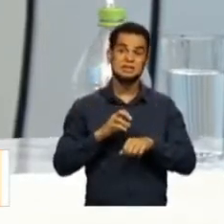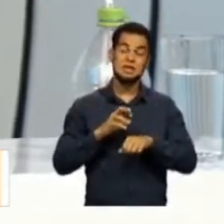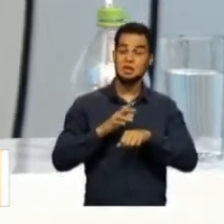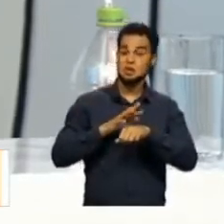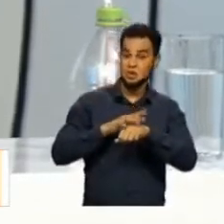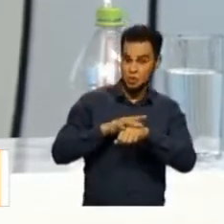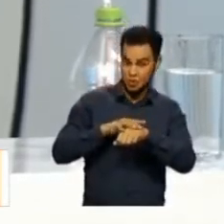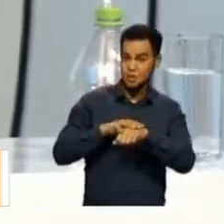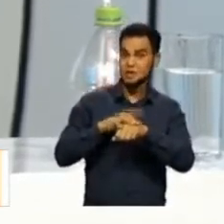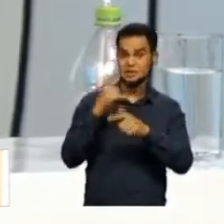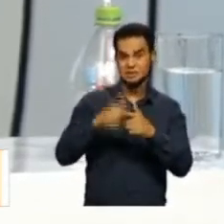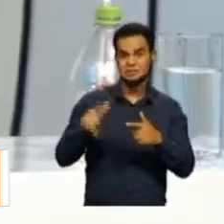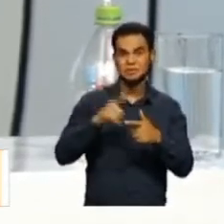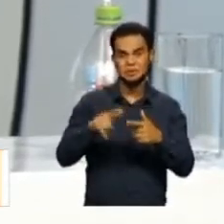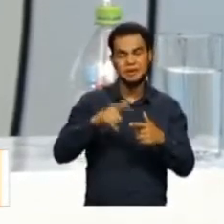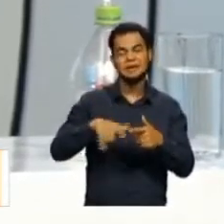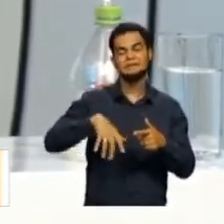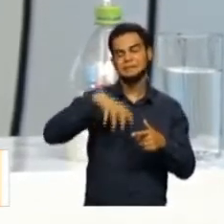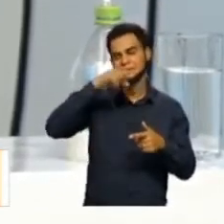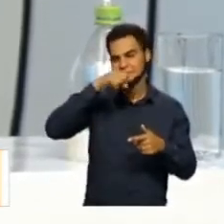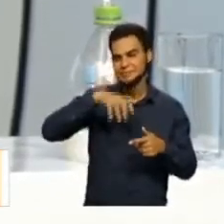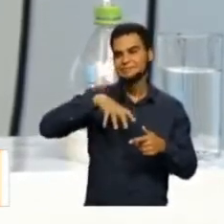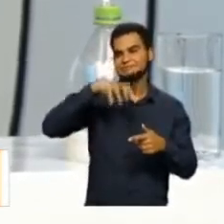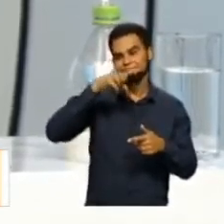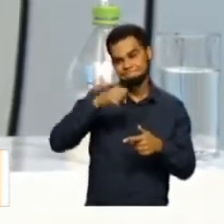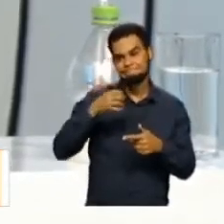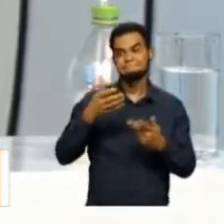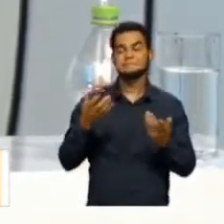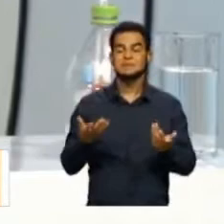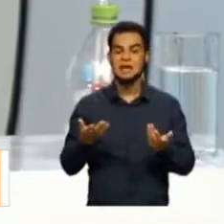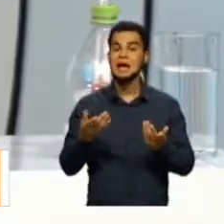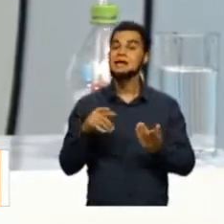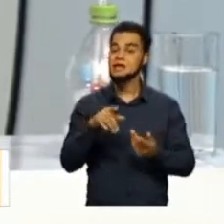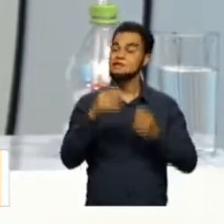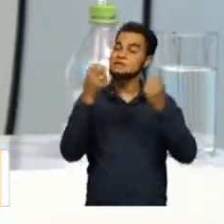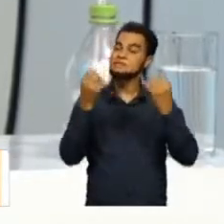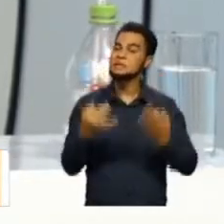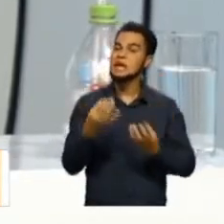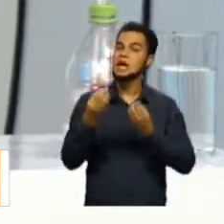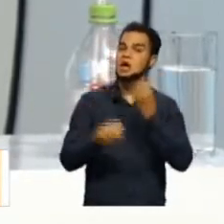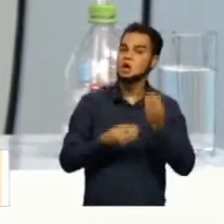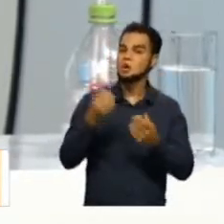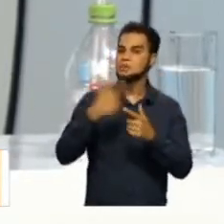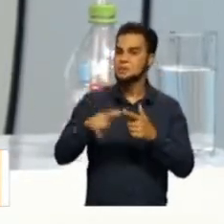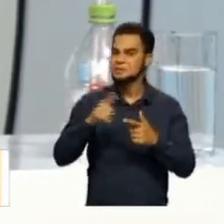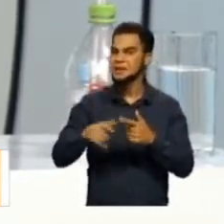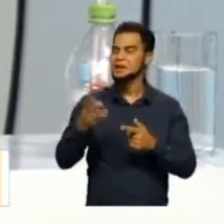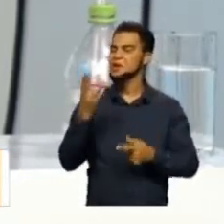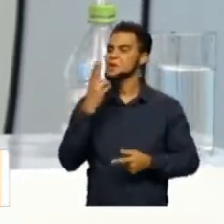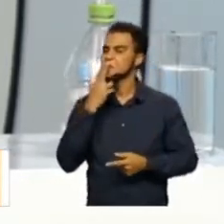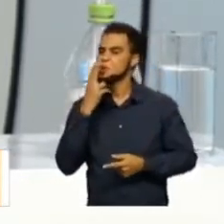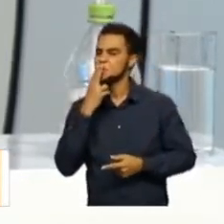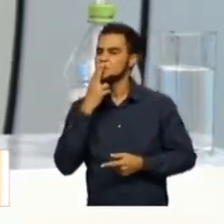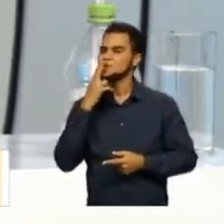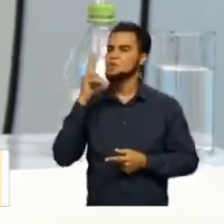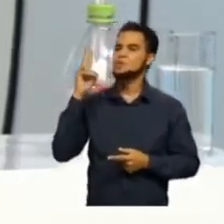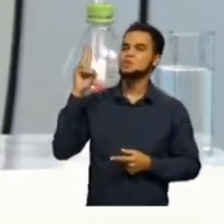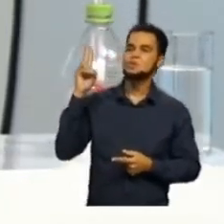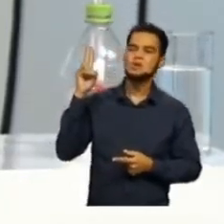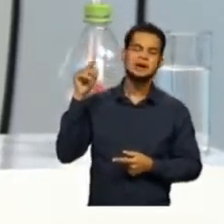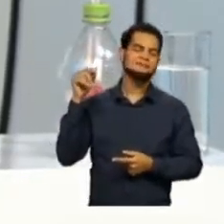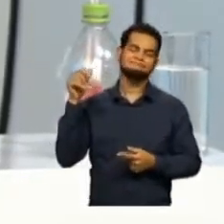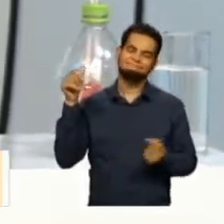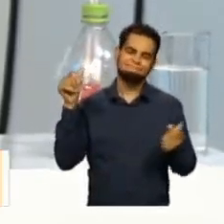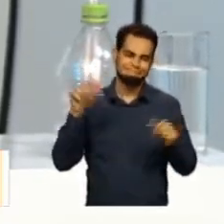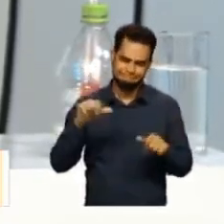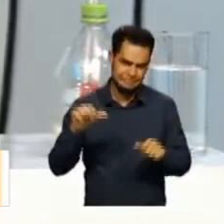do sistema circulatório, do respiratório, e vamos trabalhar aí essa ação do fumo no organismo, no pulmão. Então, não é assunto da aula de hoje,